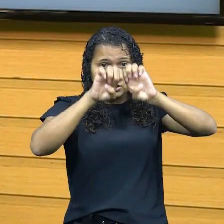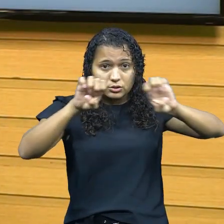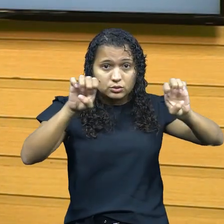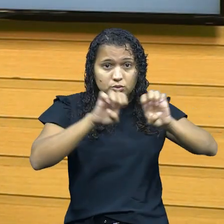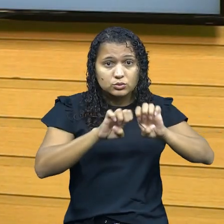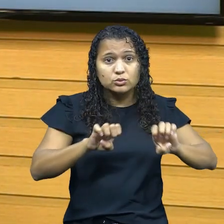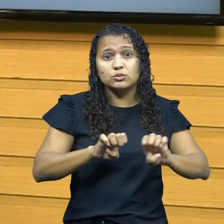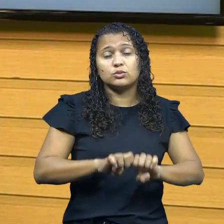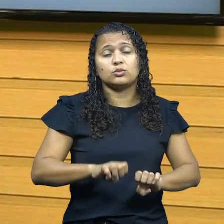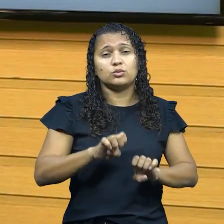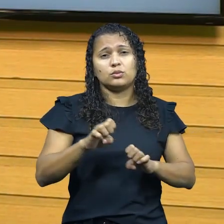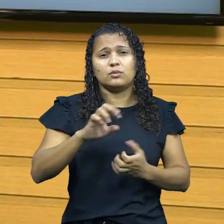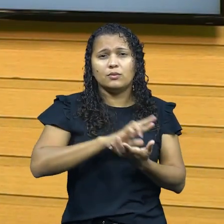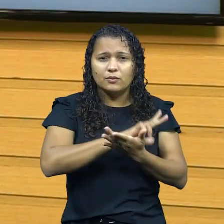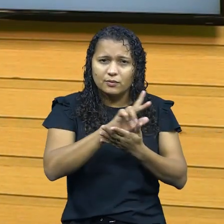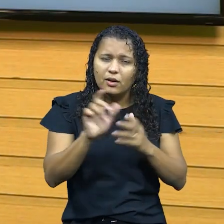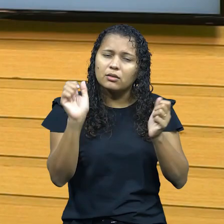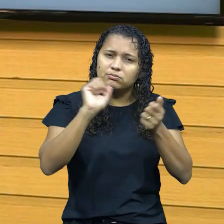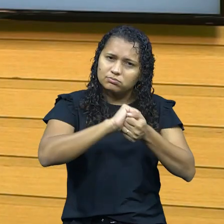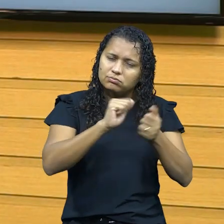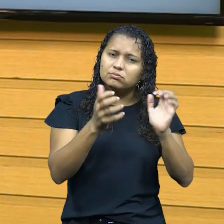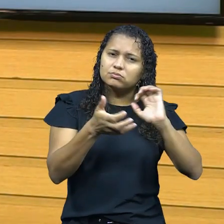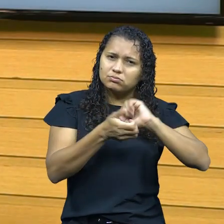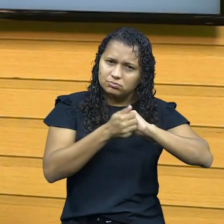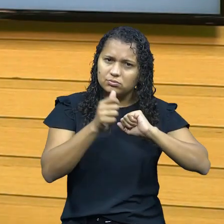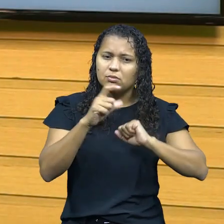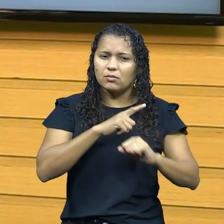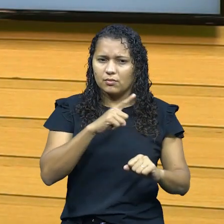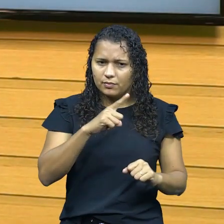estrutura que se adeque